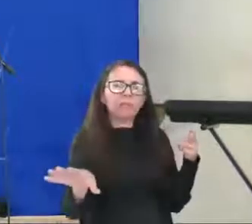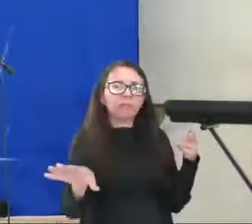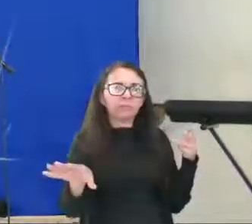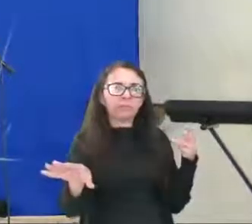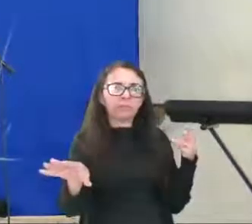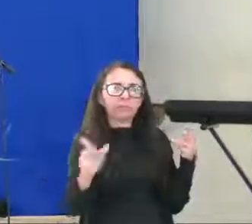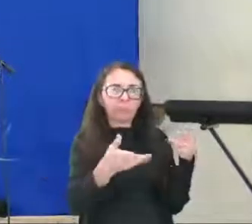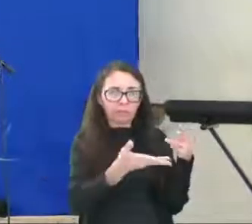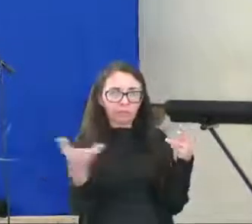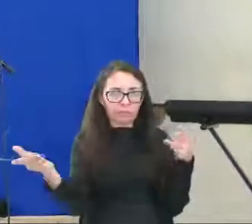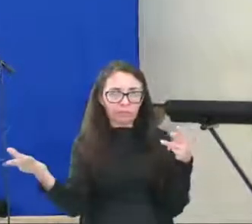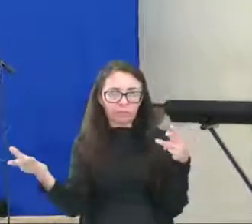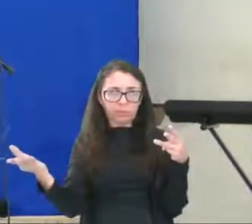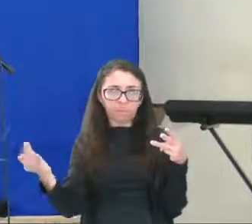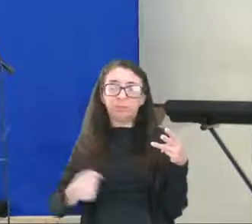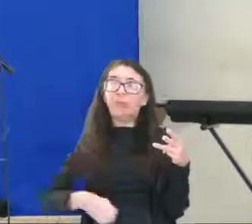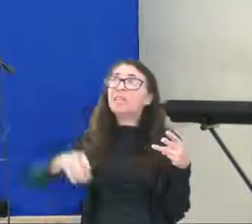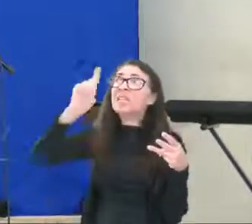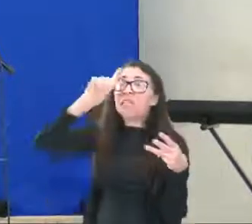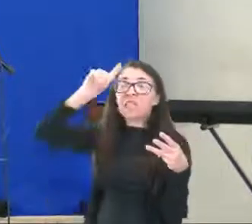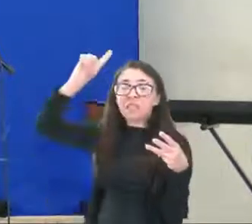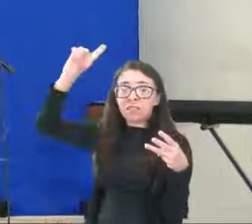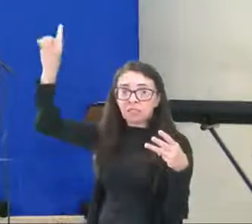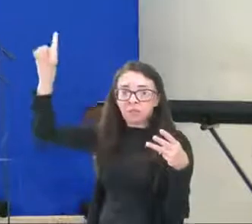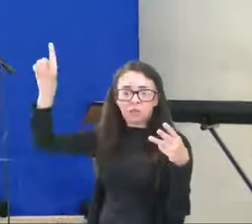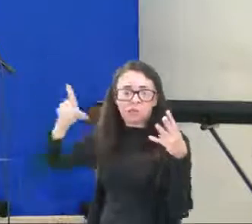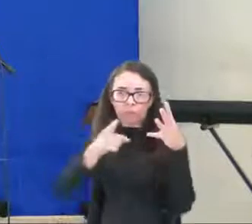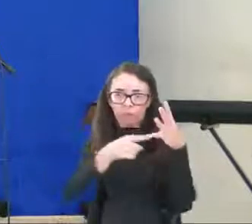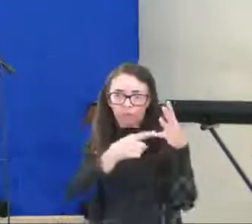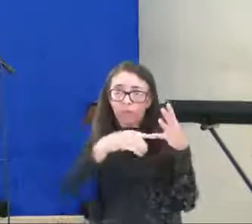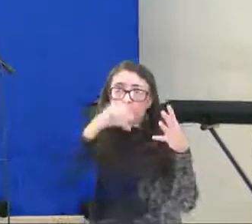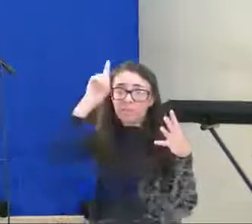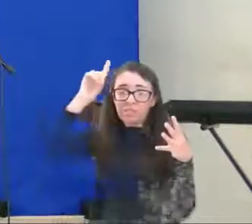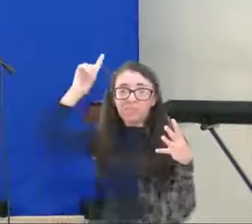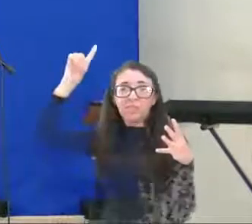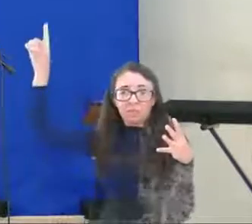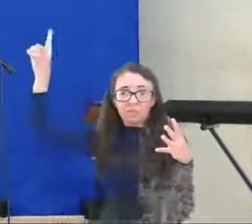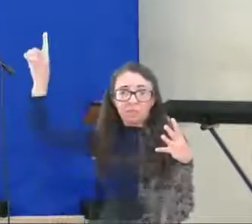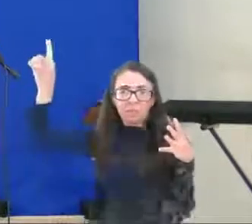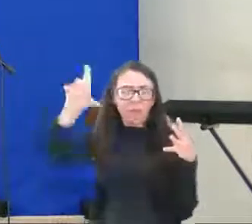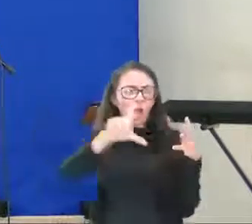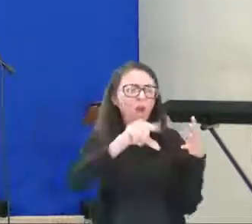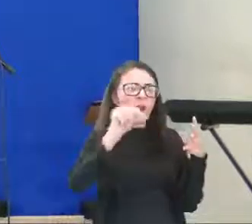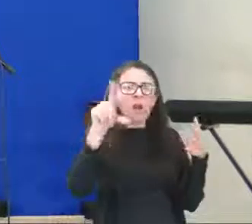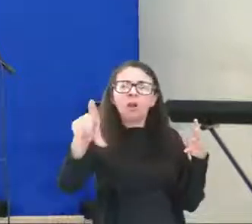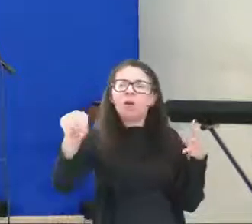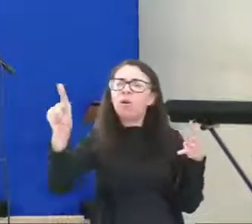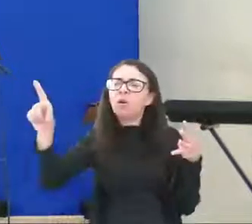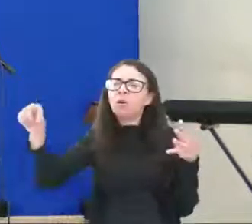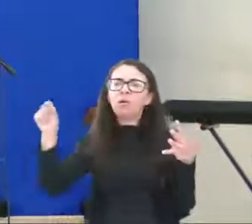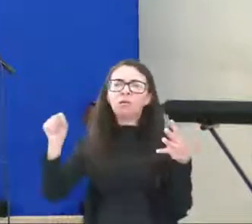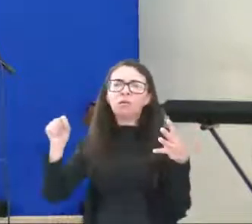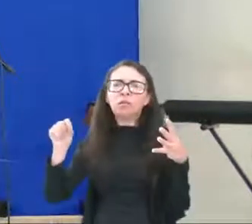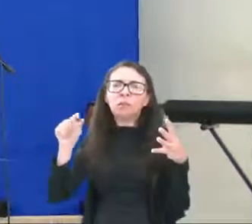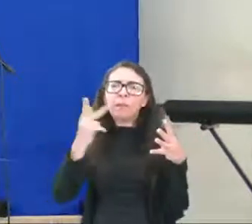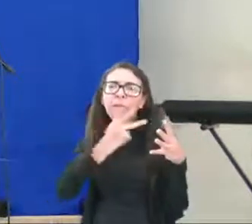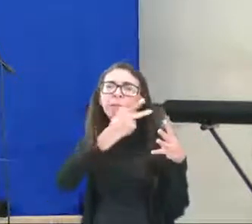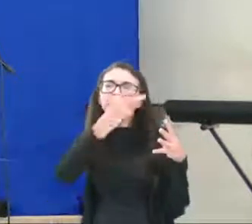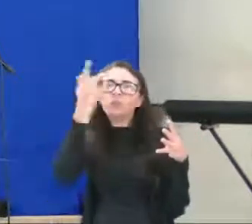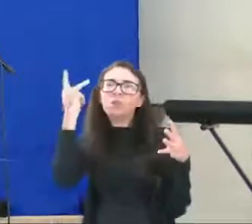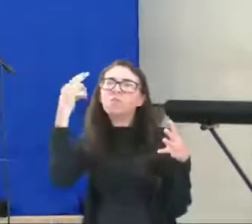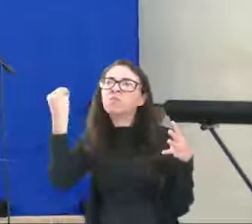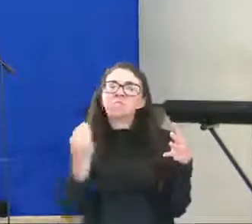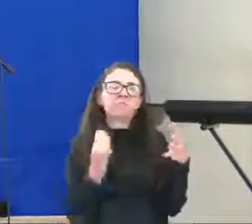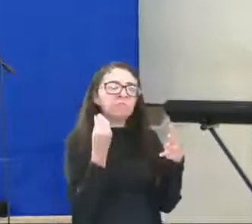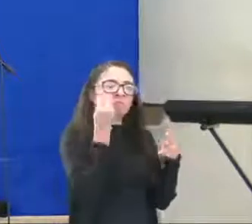membros no corpo aonde deseja que eles estejam. O corpo não está completo até